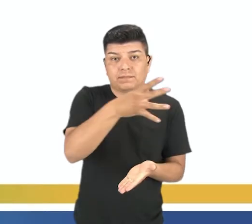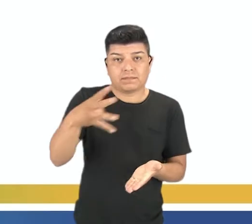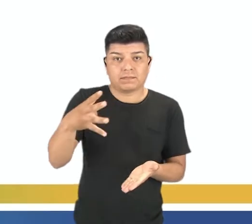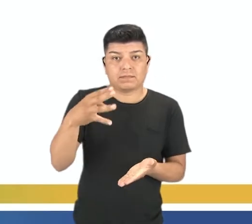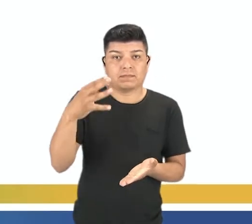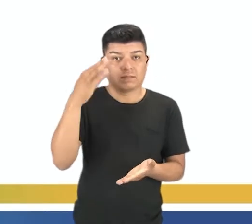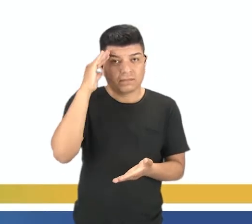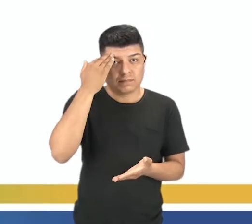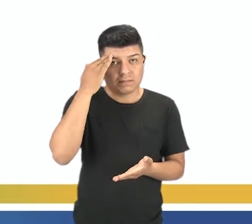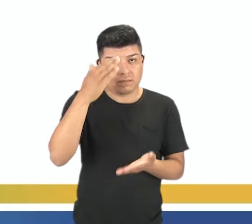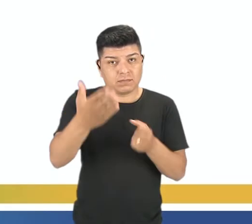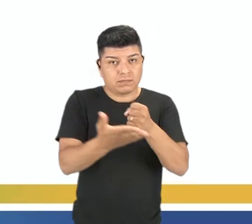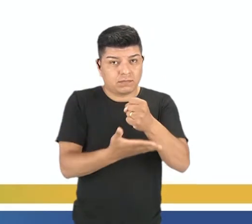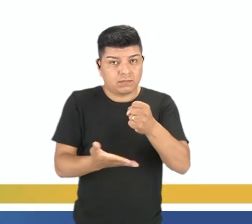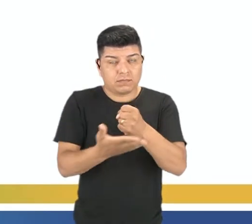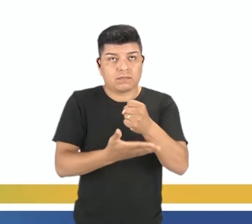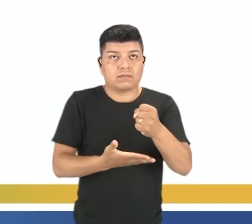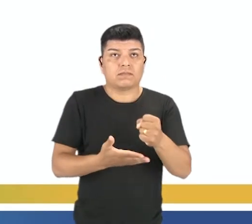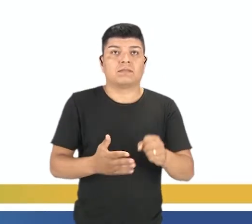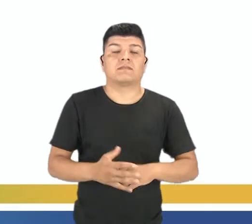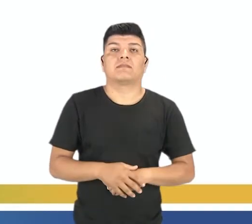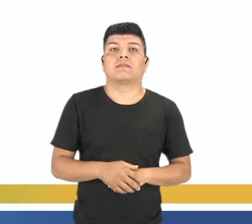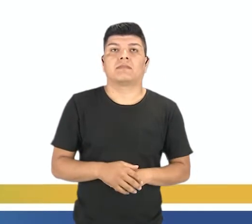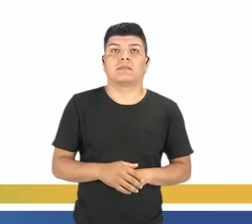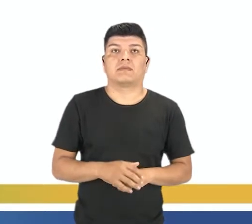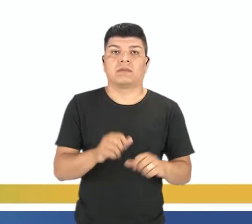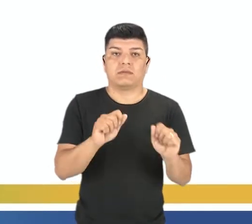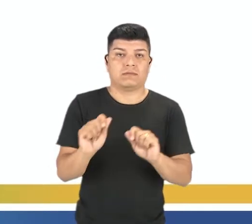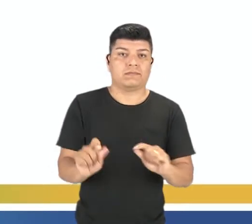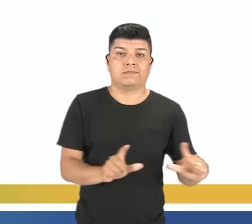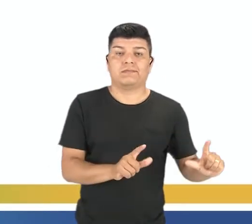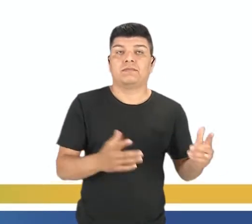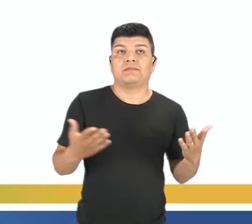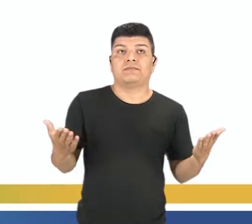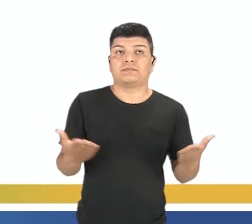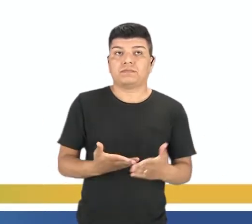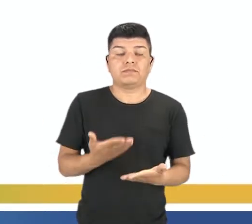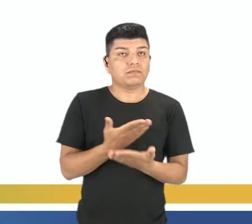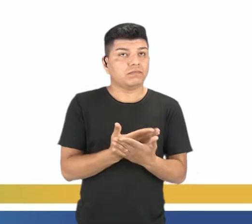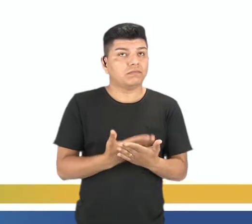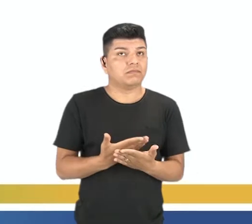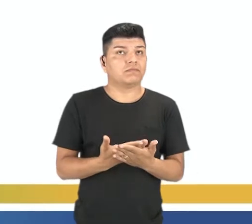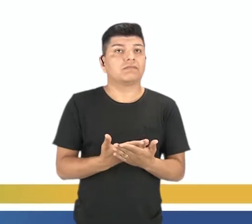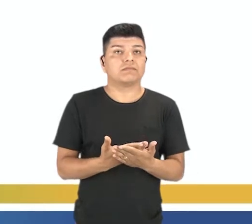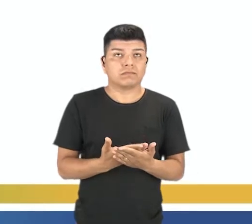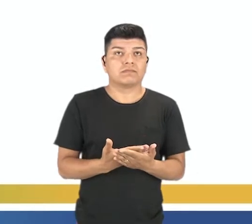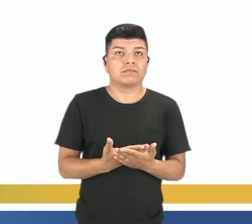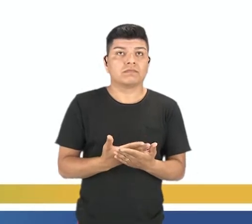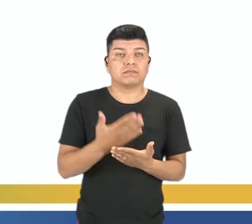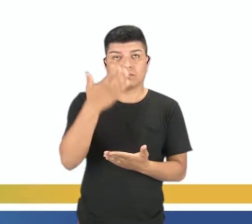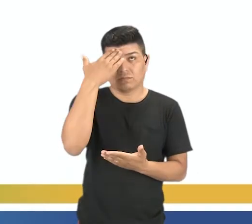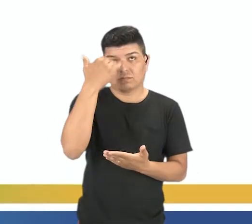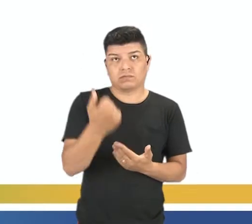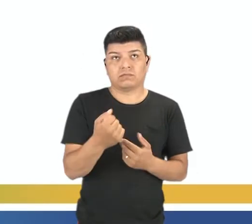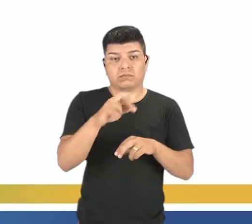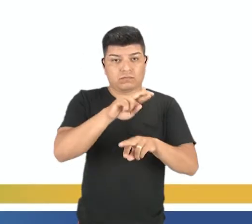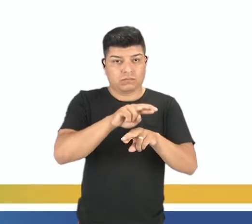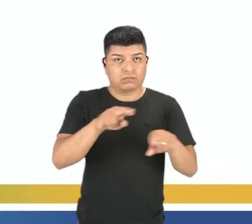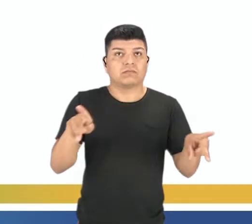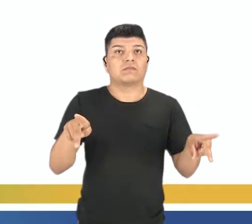vocês entenderem o básico. Vamos avançar no nosso conteúdo. Então, no estudo, quando foi descoberta essa